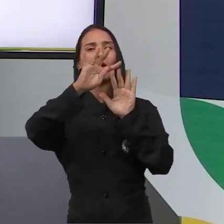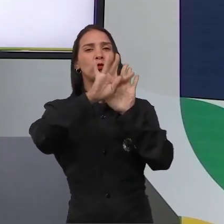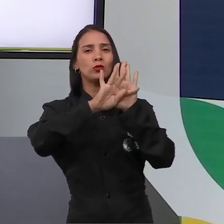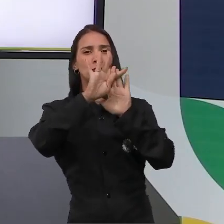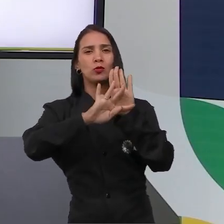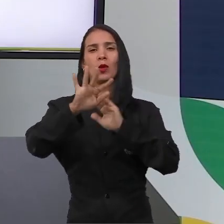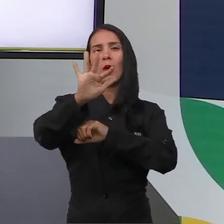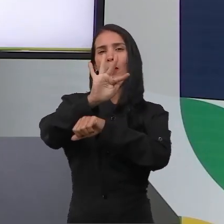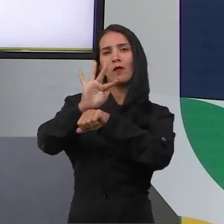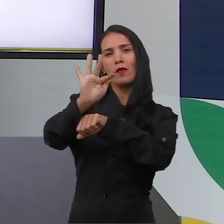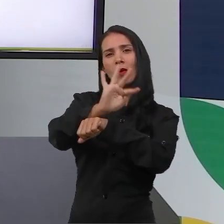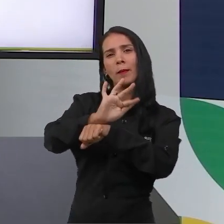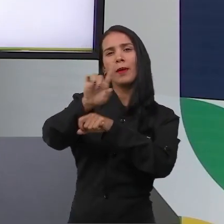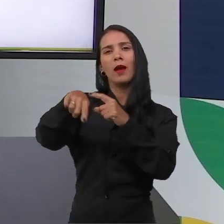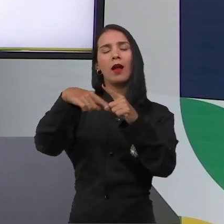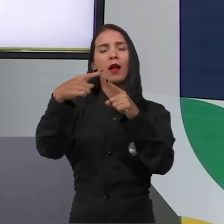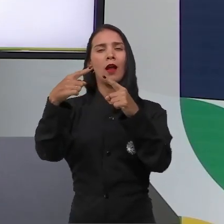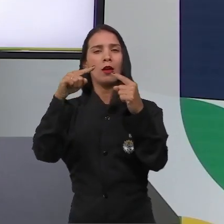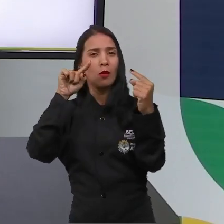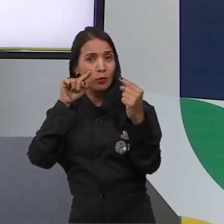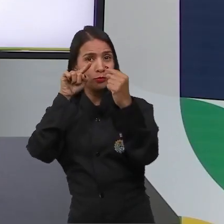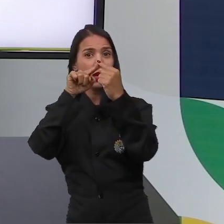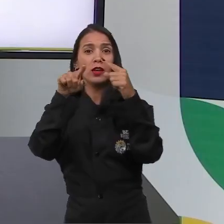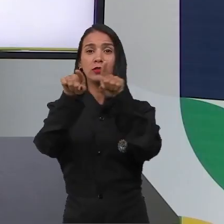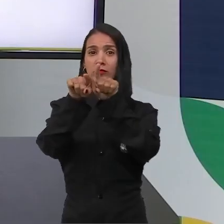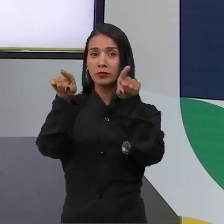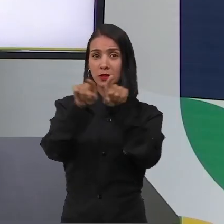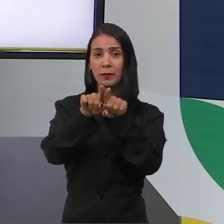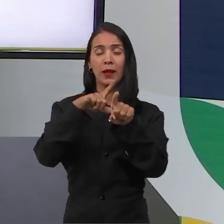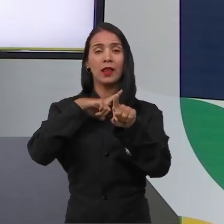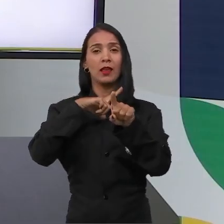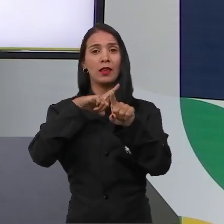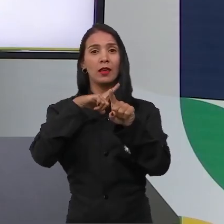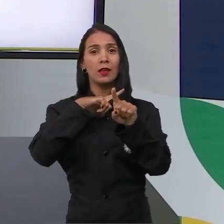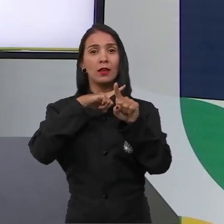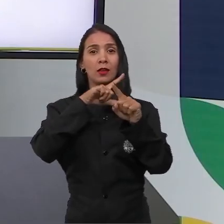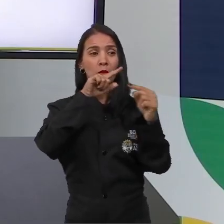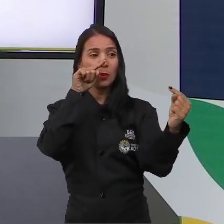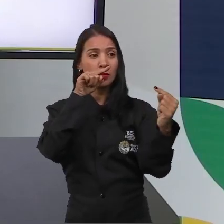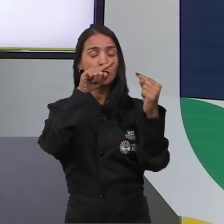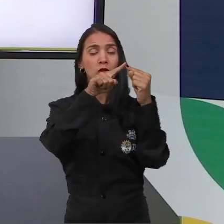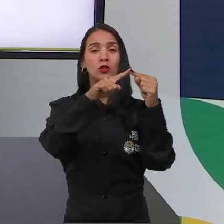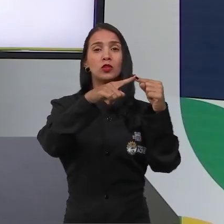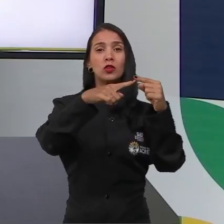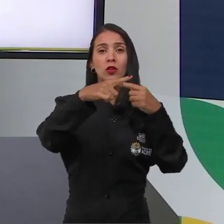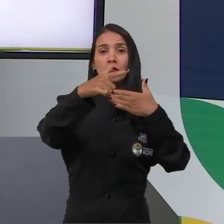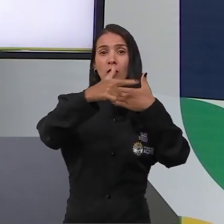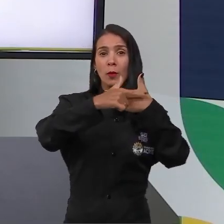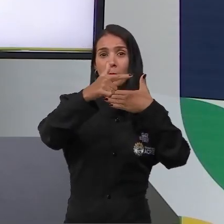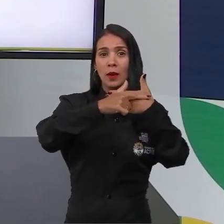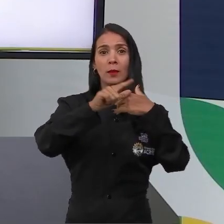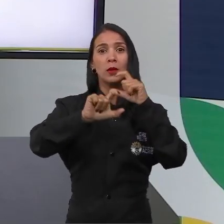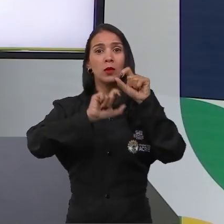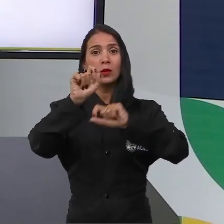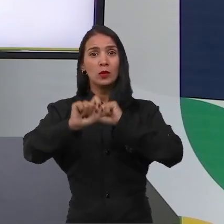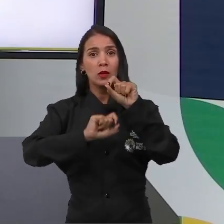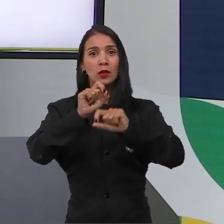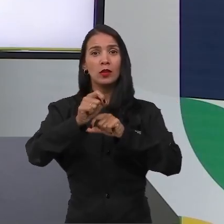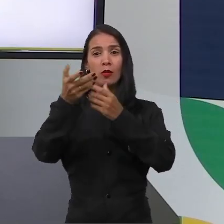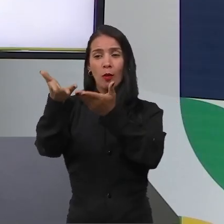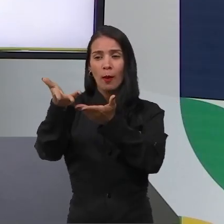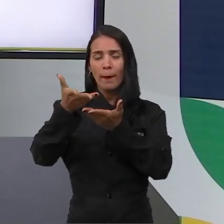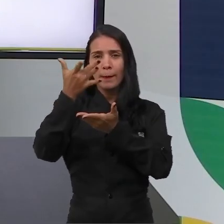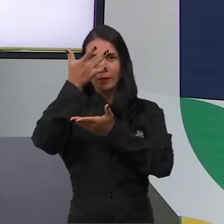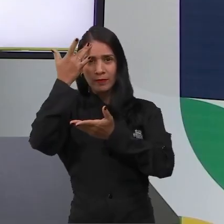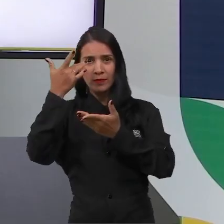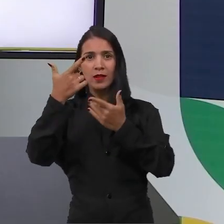formal, mais objetivo, que tem uma função ali de convencimento, uma estratégia linguística empregada